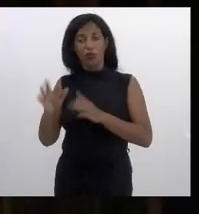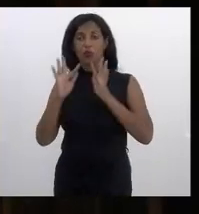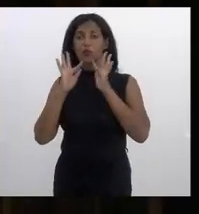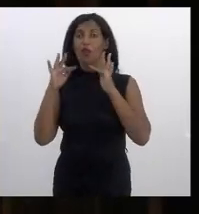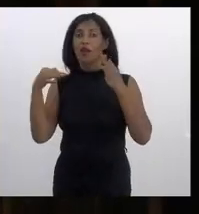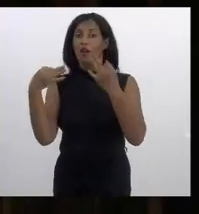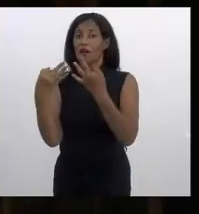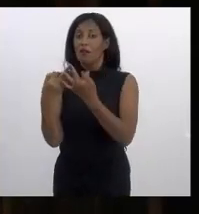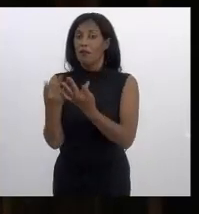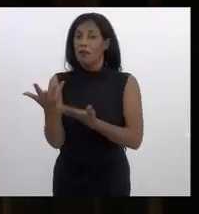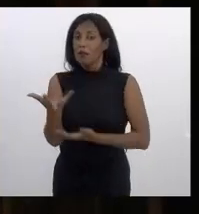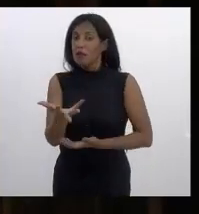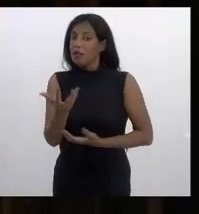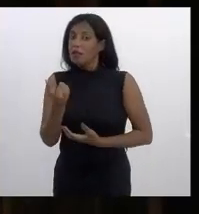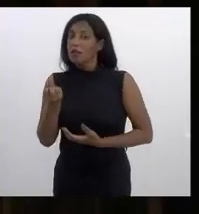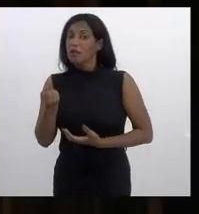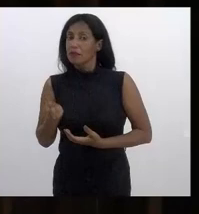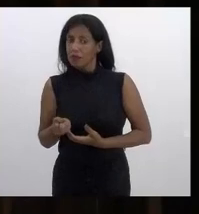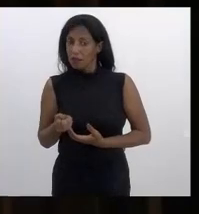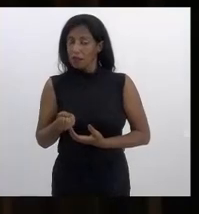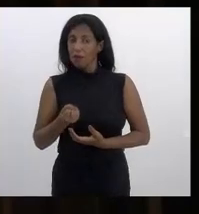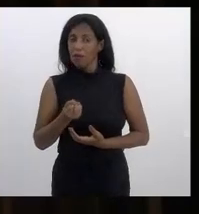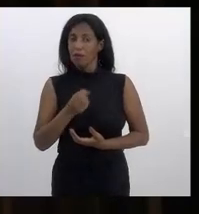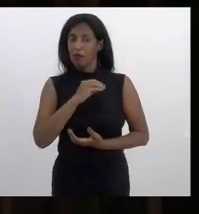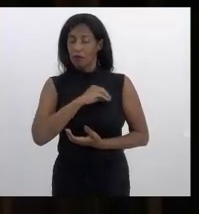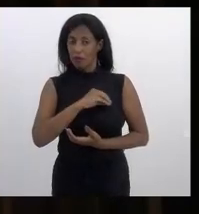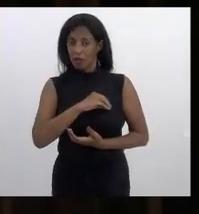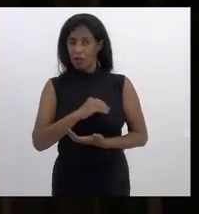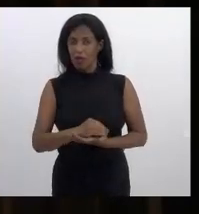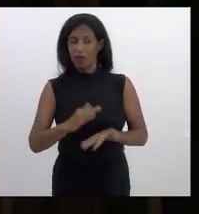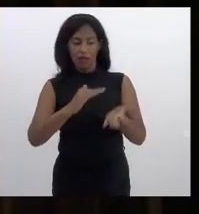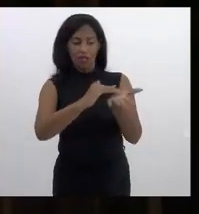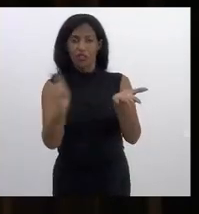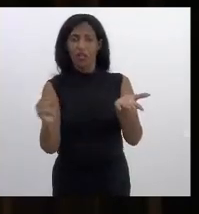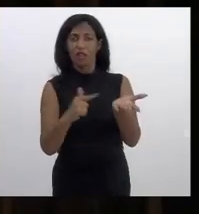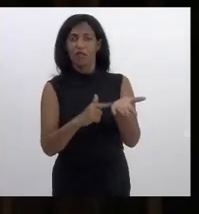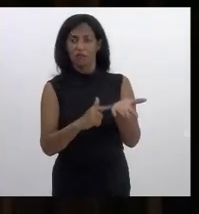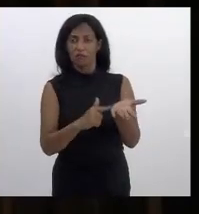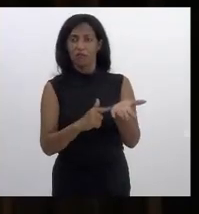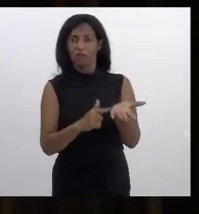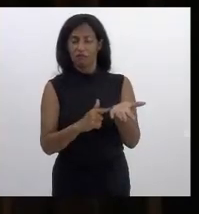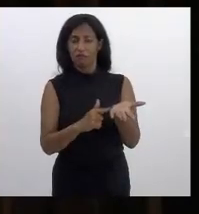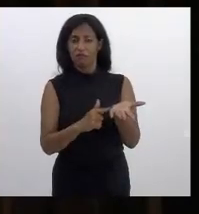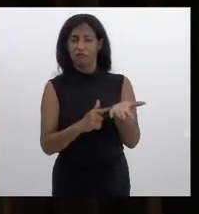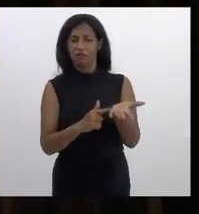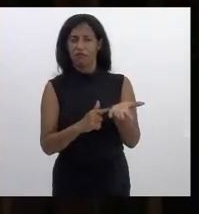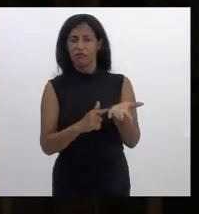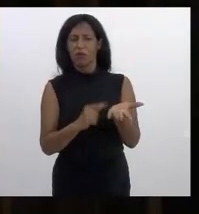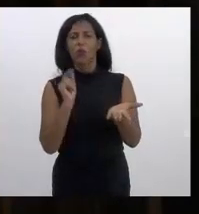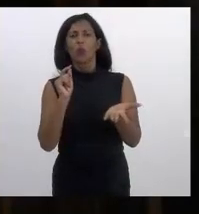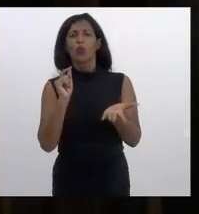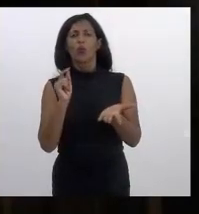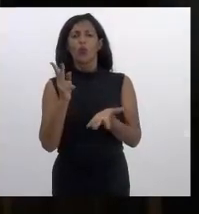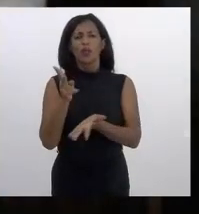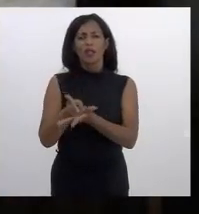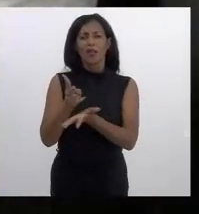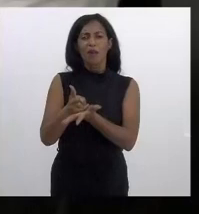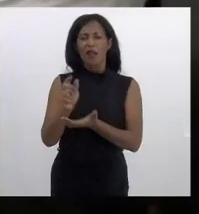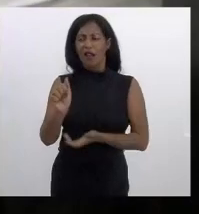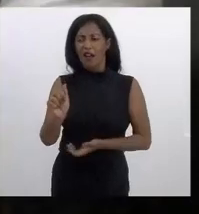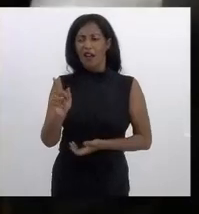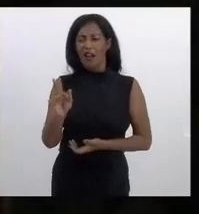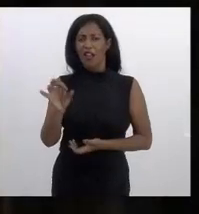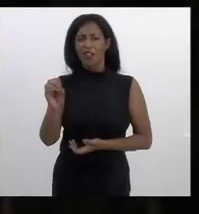família receba e o salário tá escrito tá aqui tá Quê que mantiveram excluir os